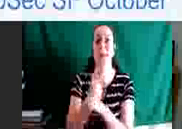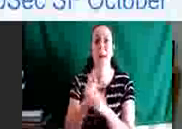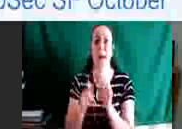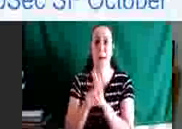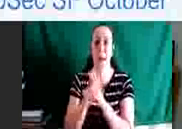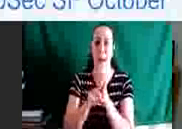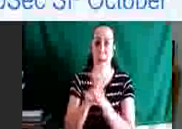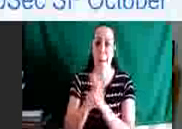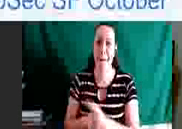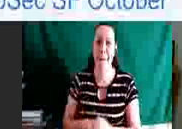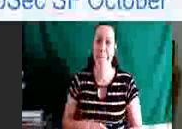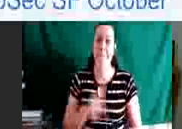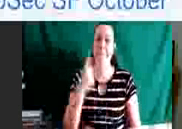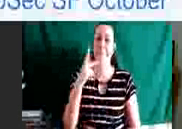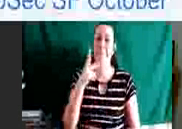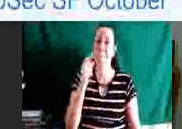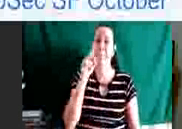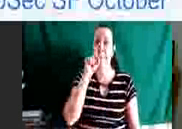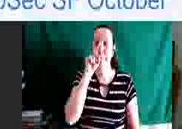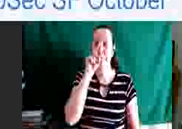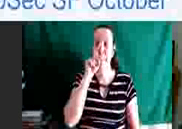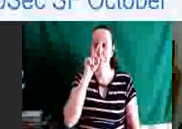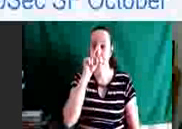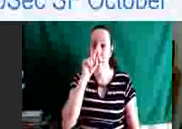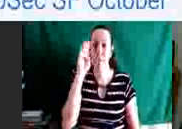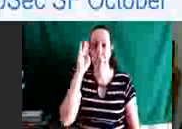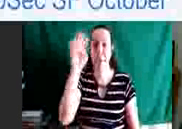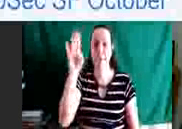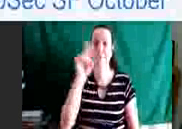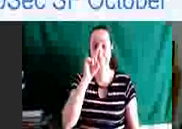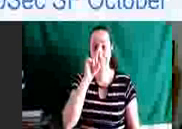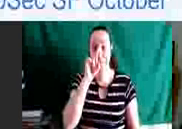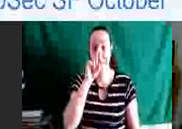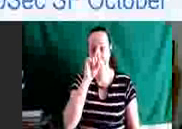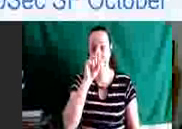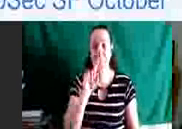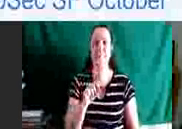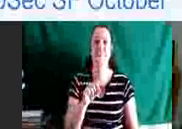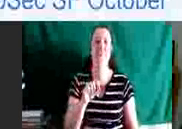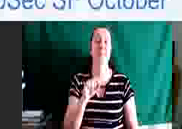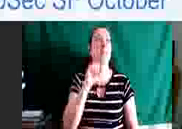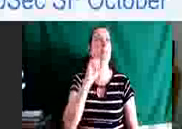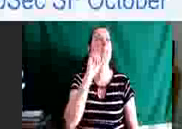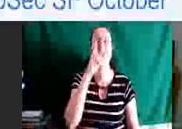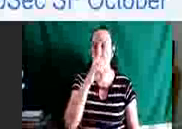e segurança de aplicativos web, ou seja, para a internet, tá?